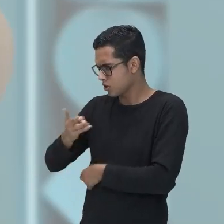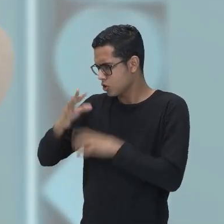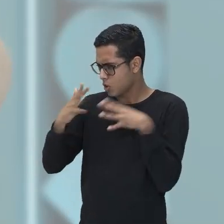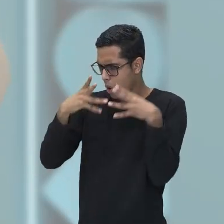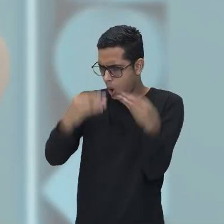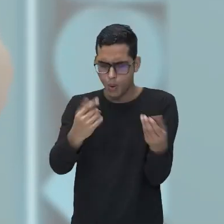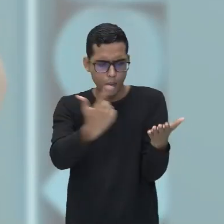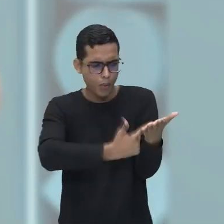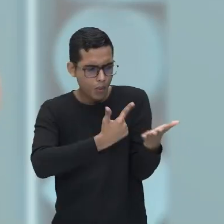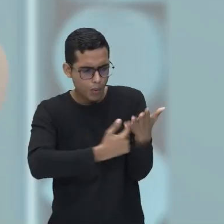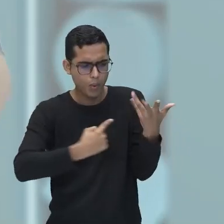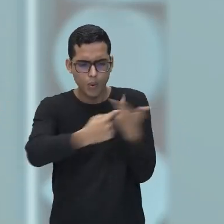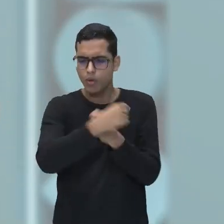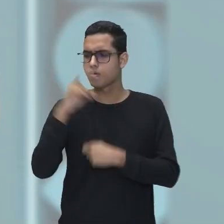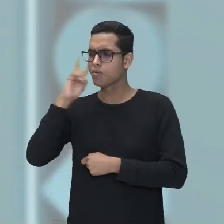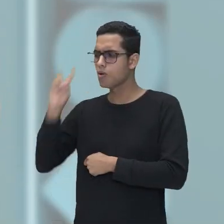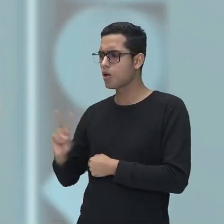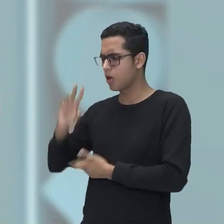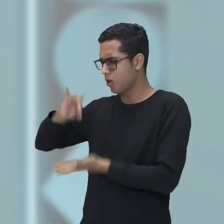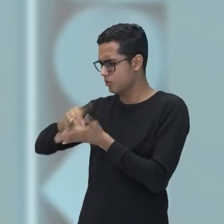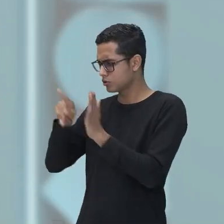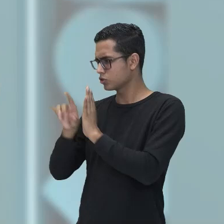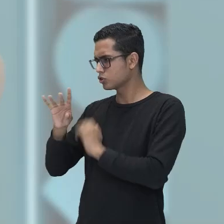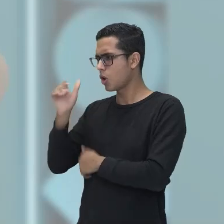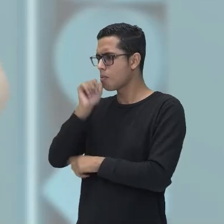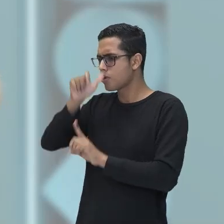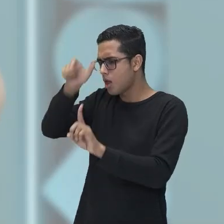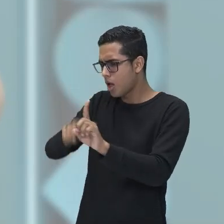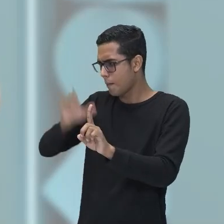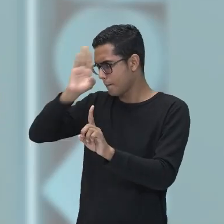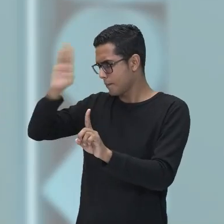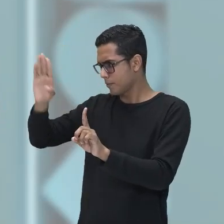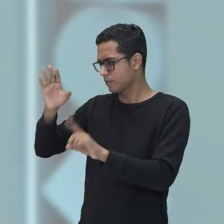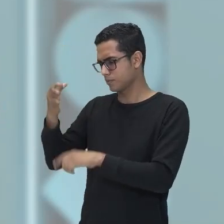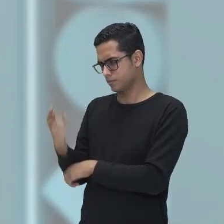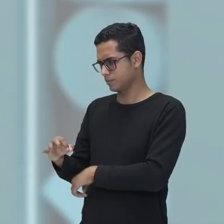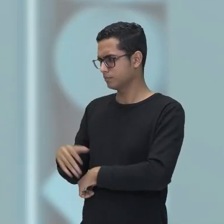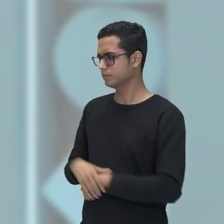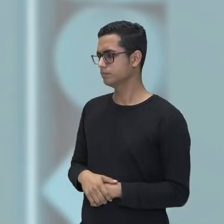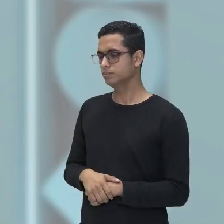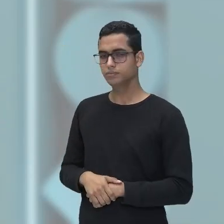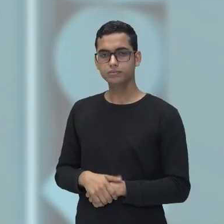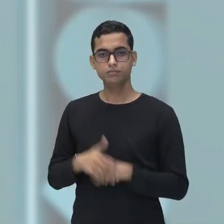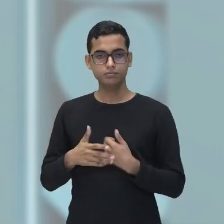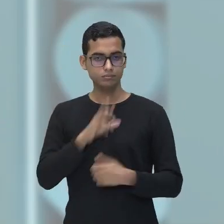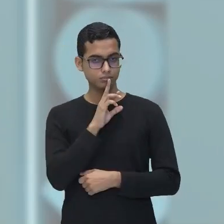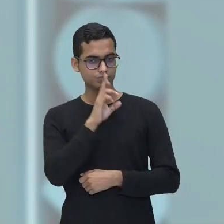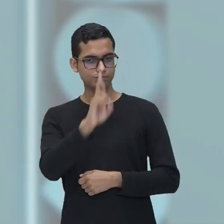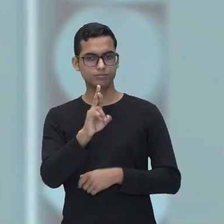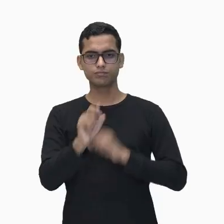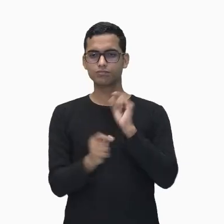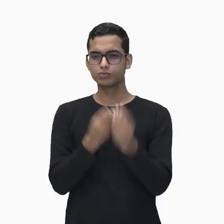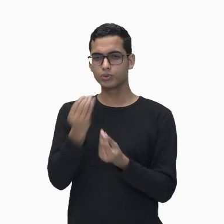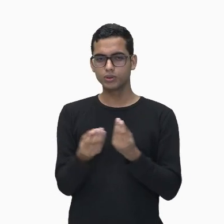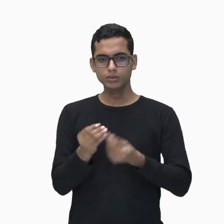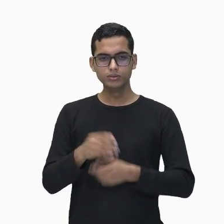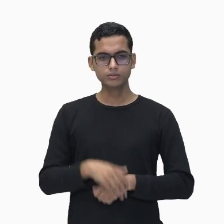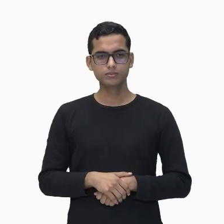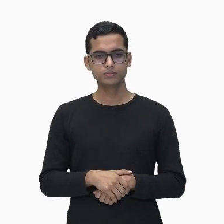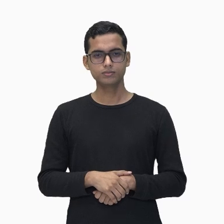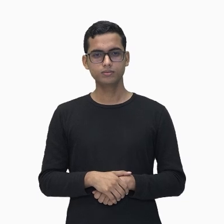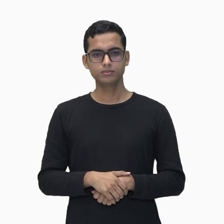seus livros, suas histórias, teriam mulheres como personagens principais. Vejam aí como é que ela responde, olhem